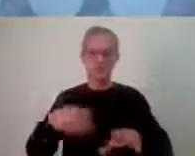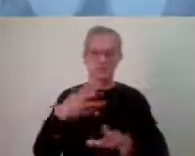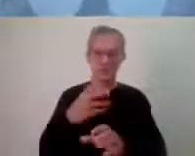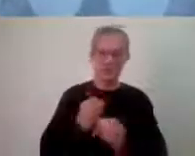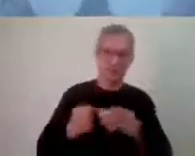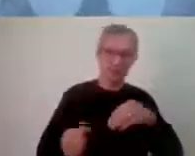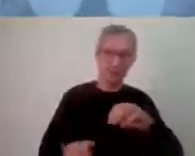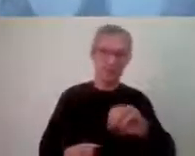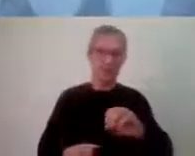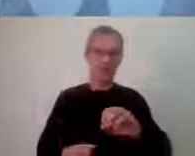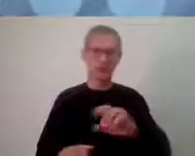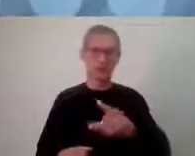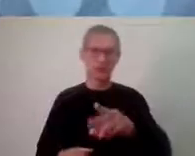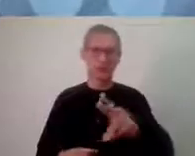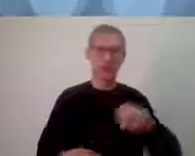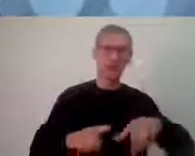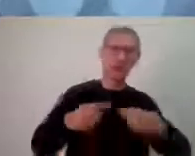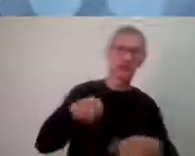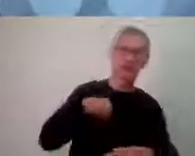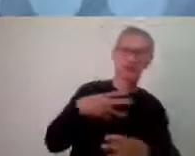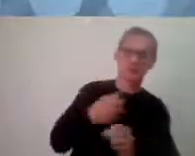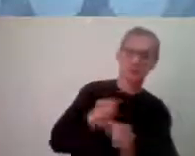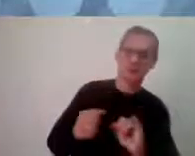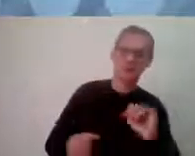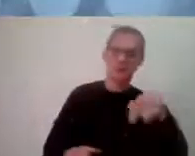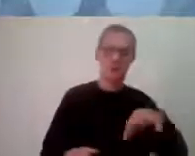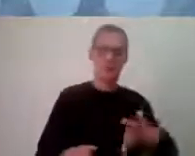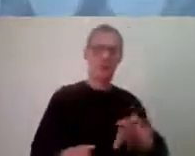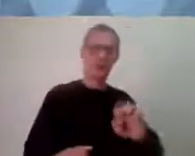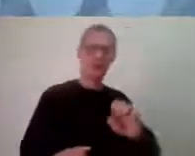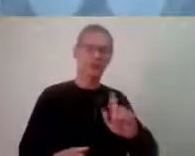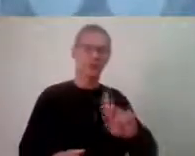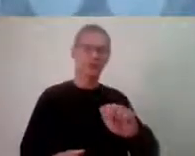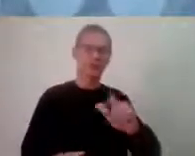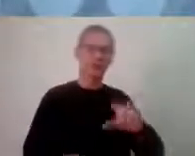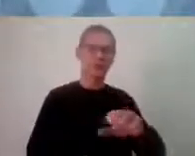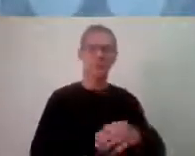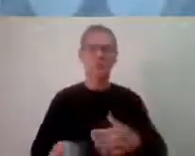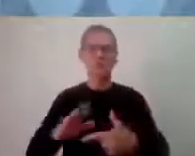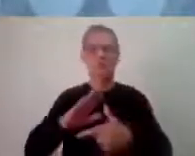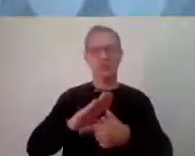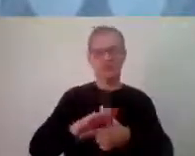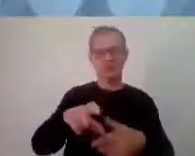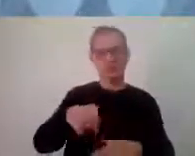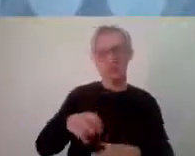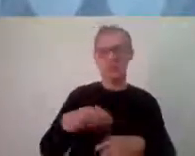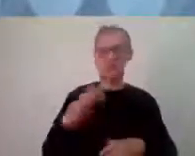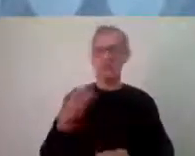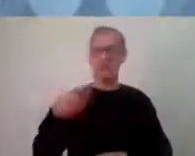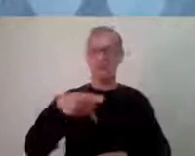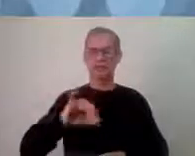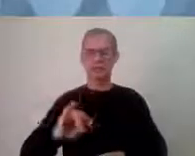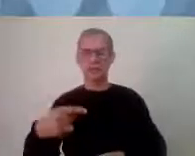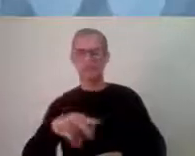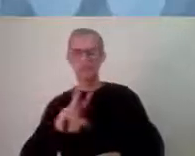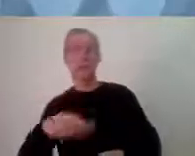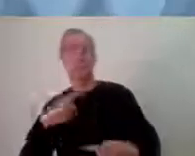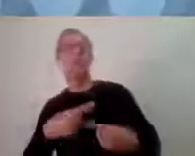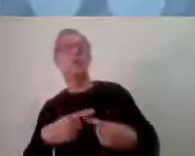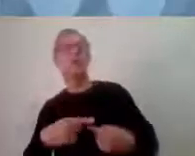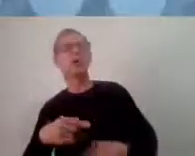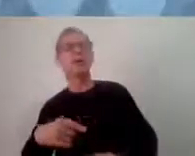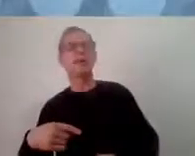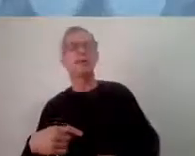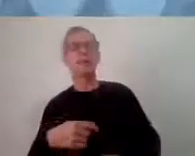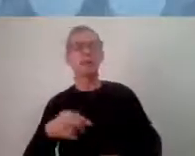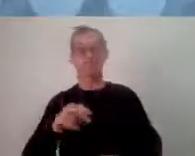módulo. Ah, professora, mas e se eu calculasse a integral de cosseno de x de 0 a 3π sobre 2? Ia dar menos 1. Por quê? Porque ele não